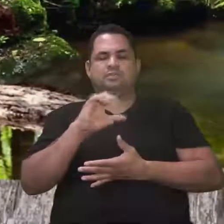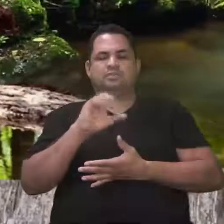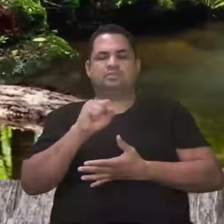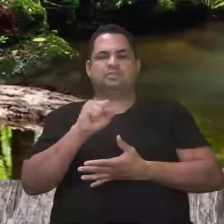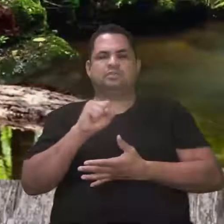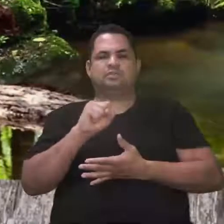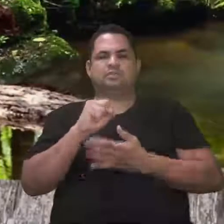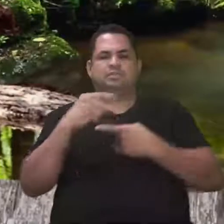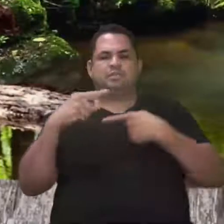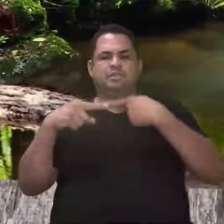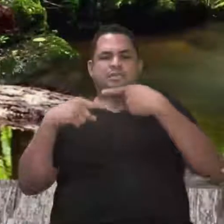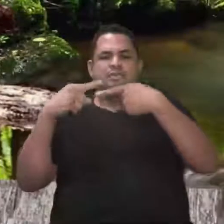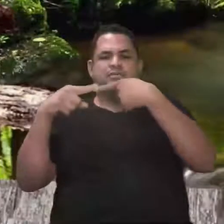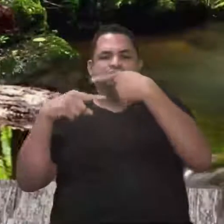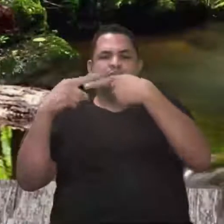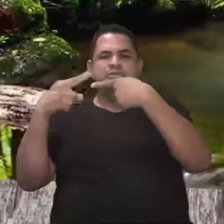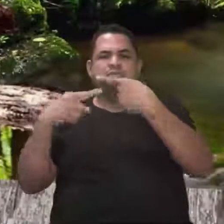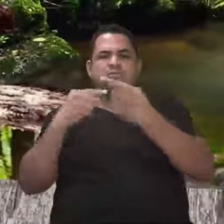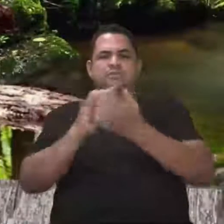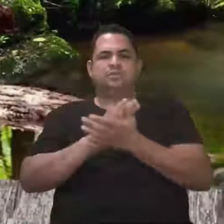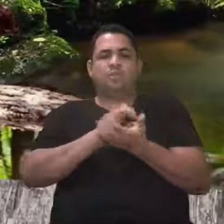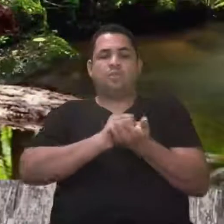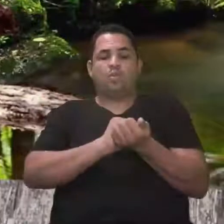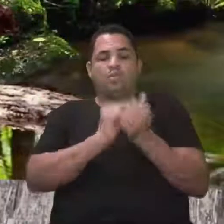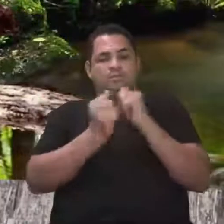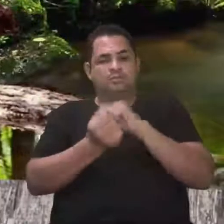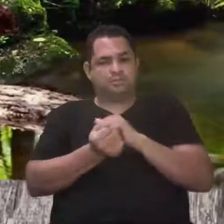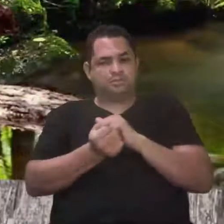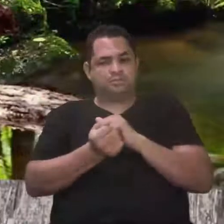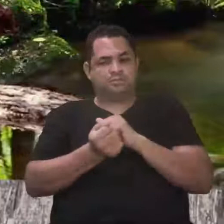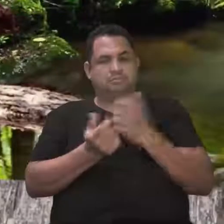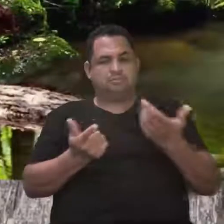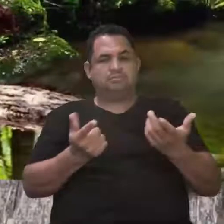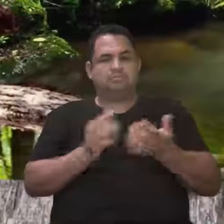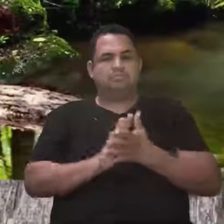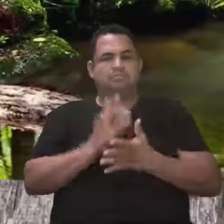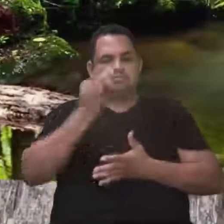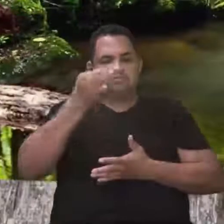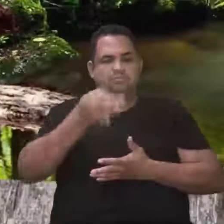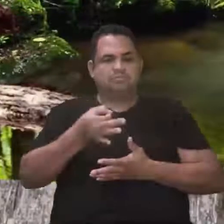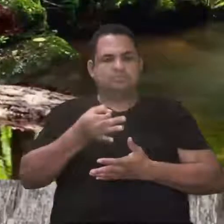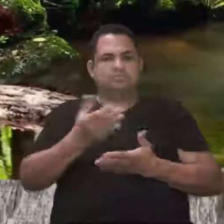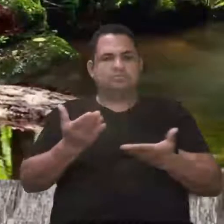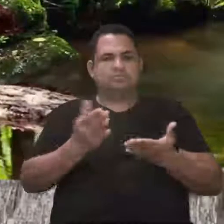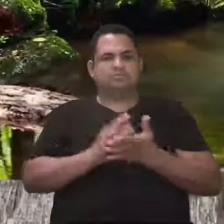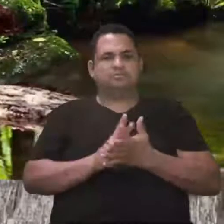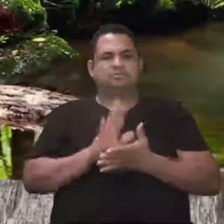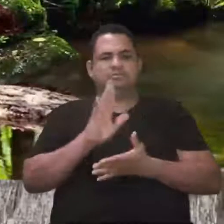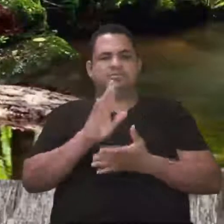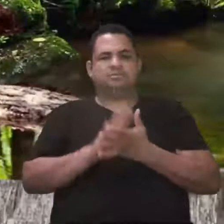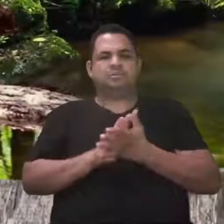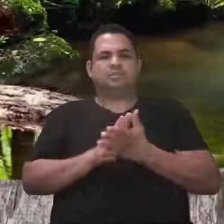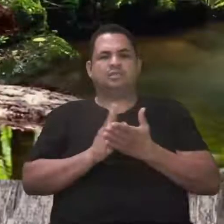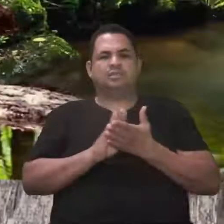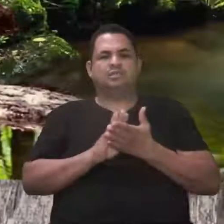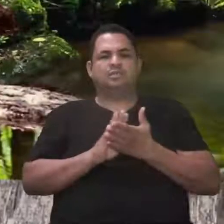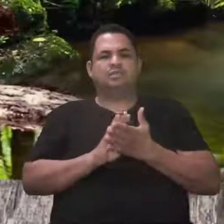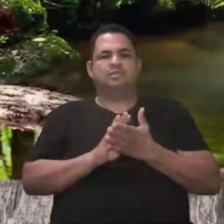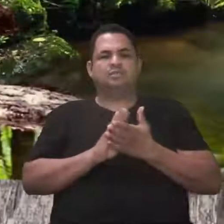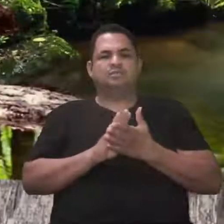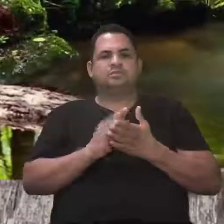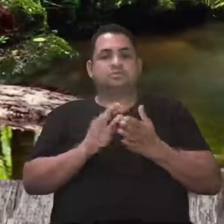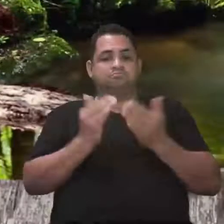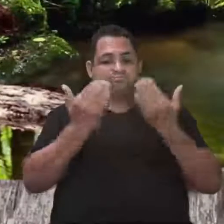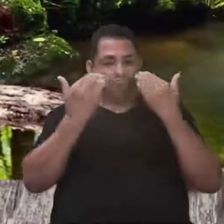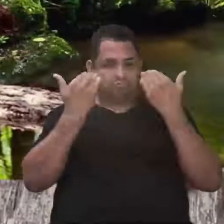irradiação evolutiva ou adaptativa, certo? Irradiar,